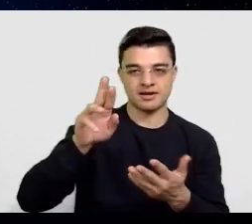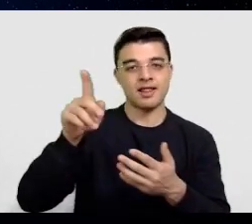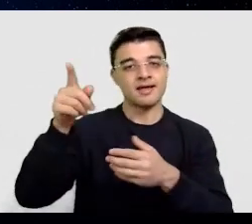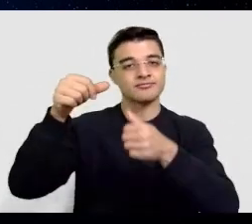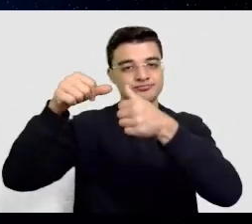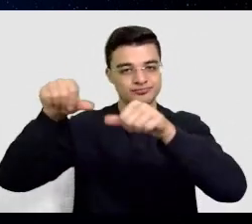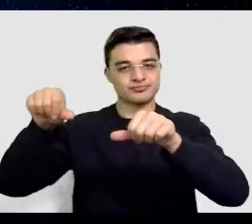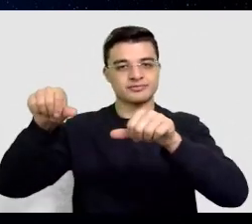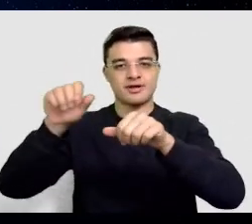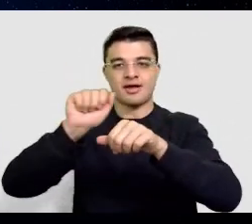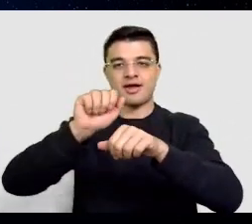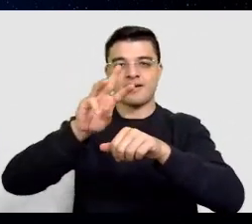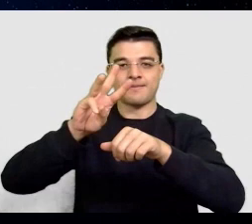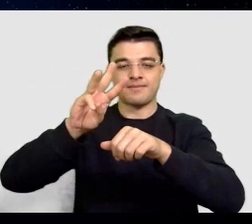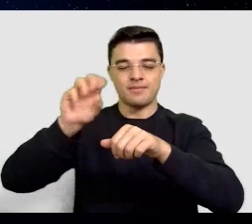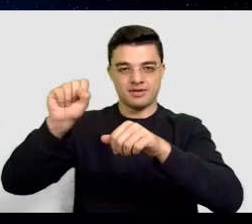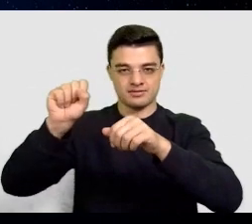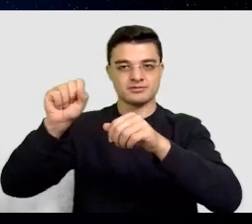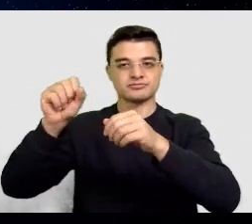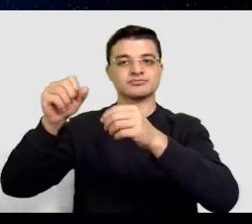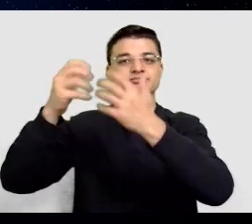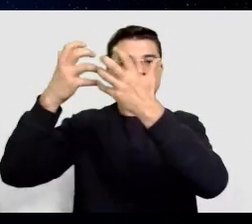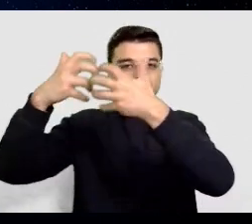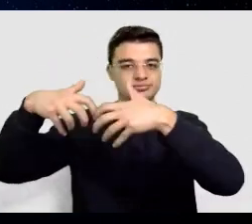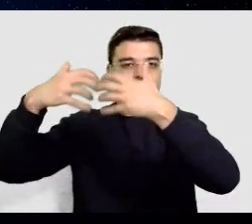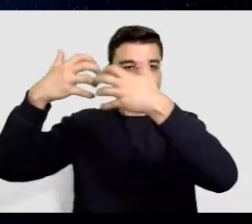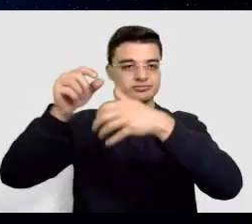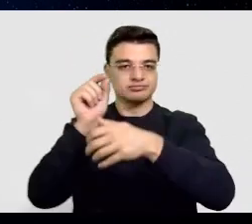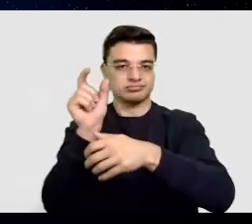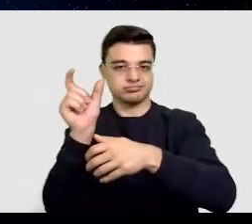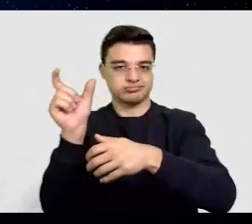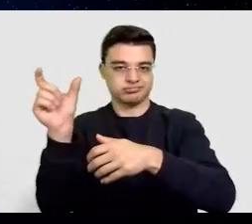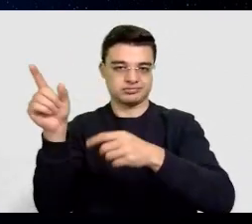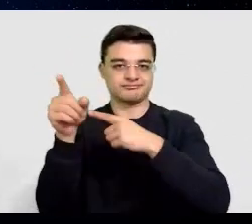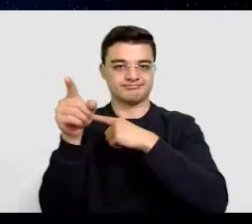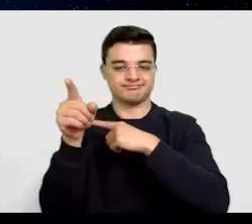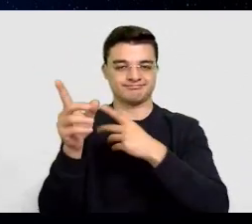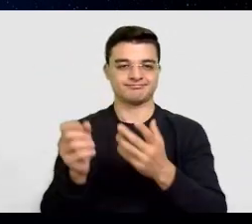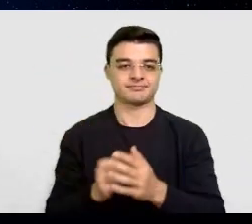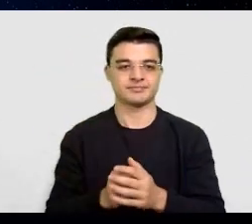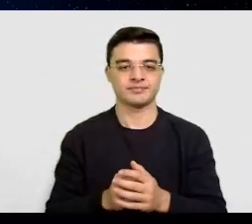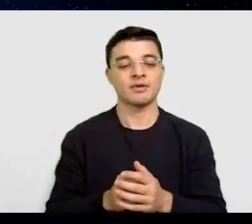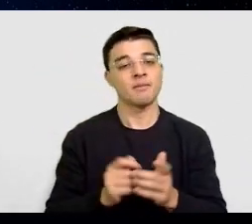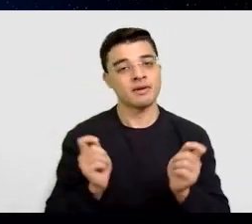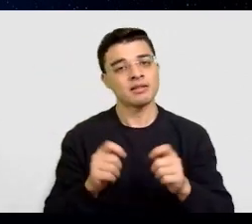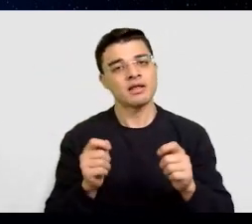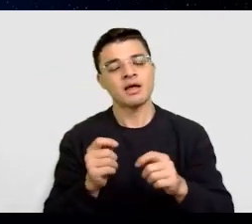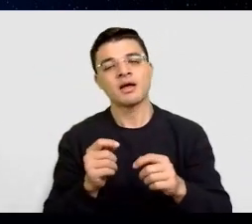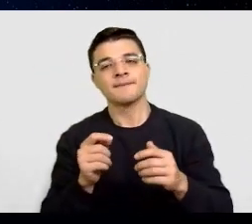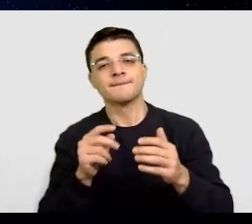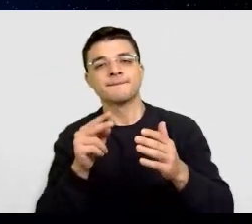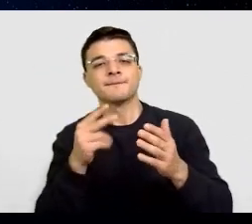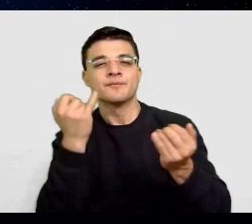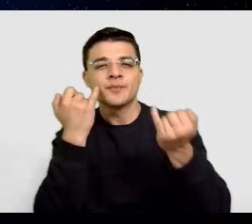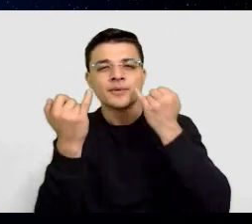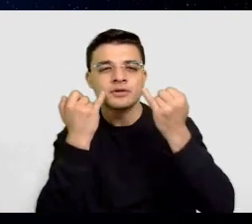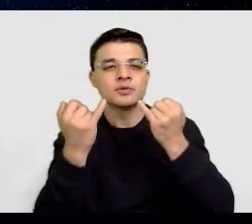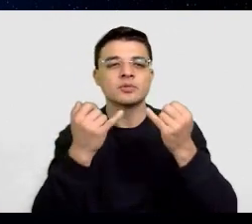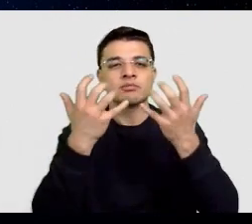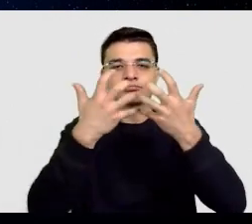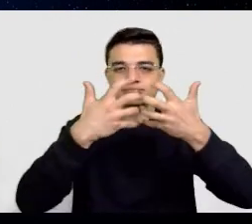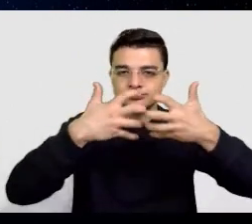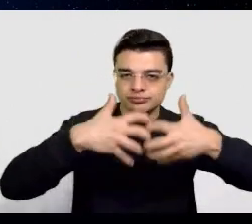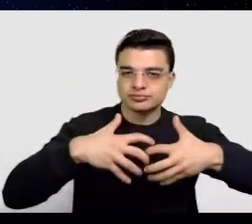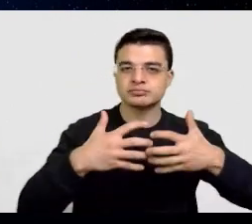Mas, basicamente, eu vou conseguir, com esse tipo de falha, ler dados de configuração e conectar serviços internos, né, e